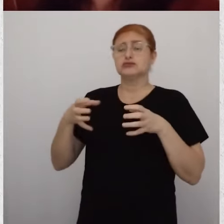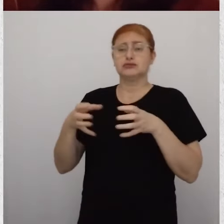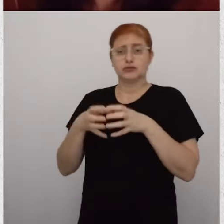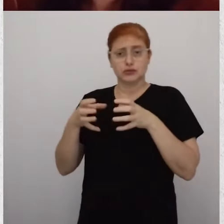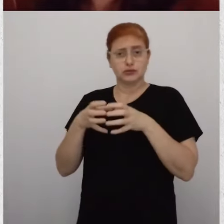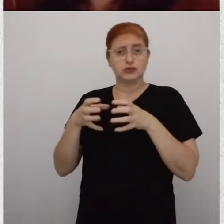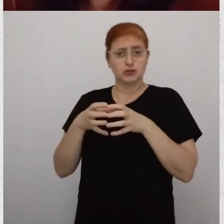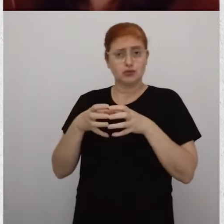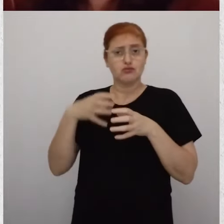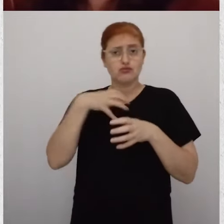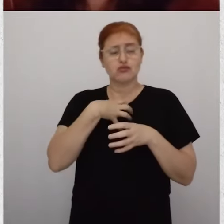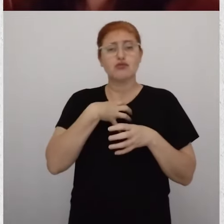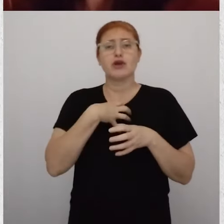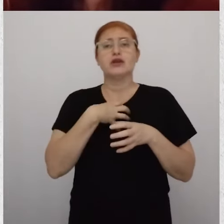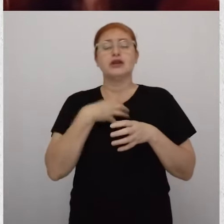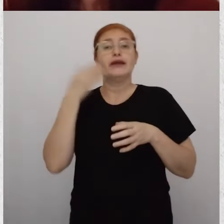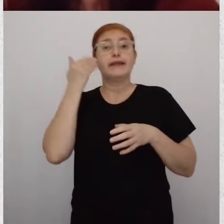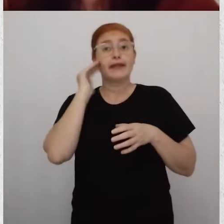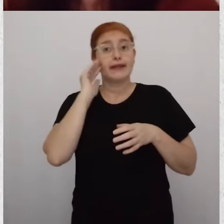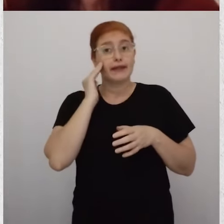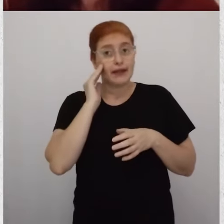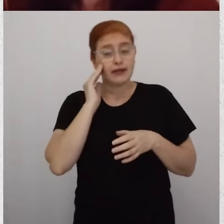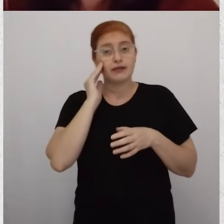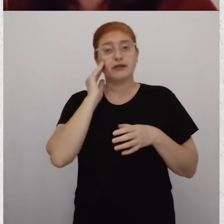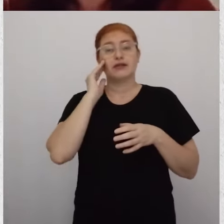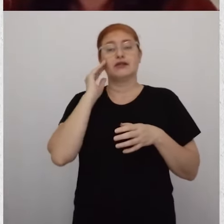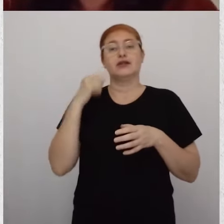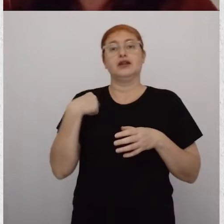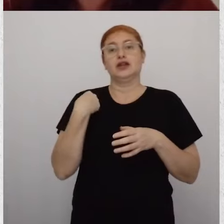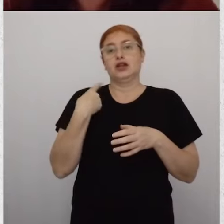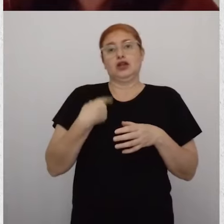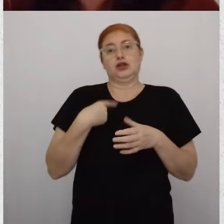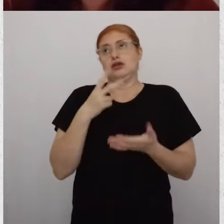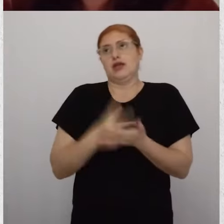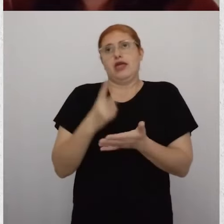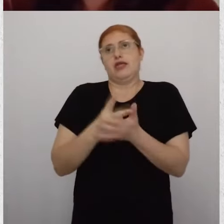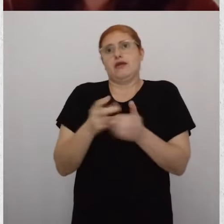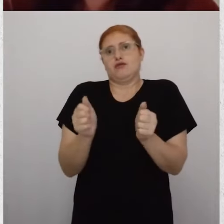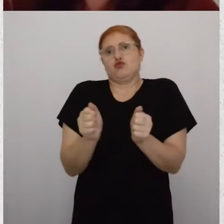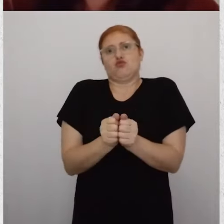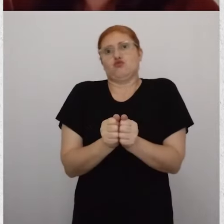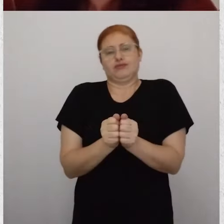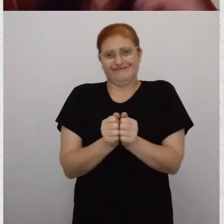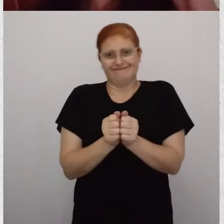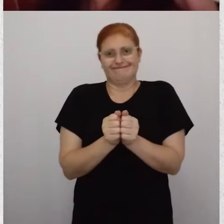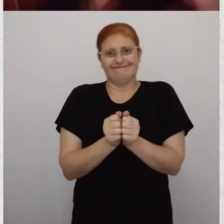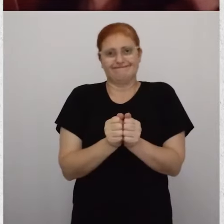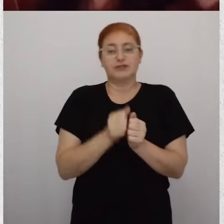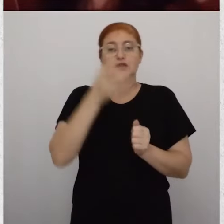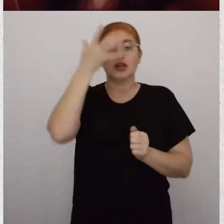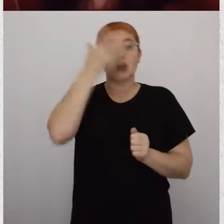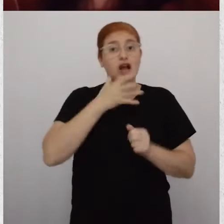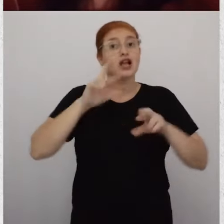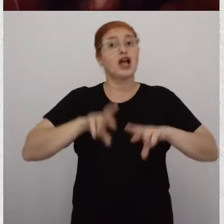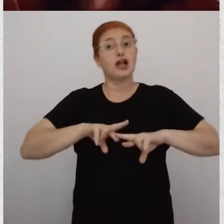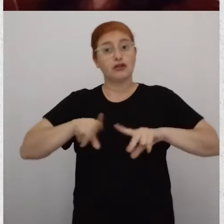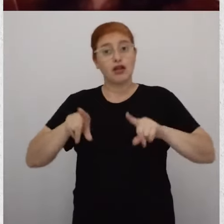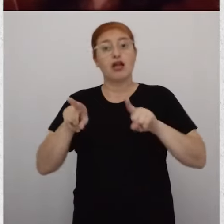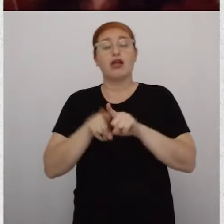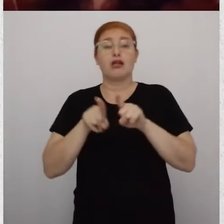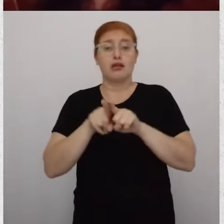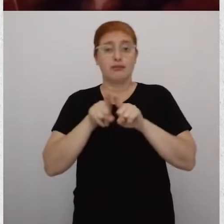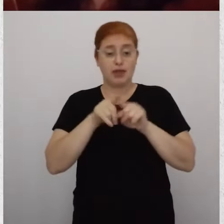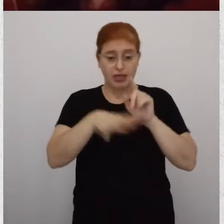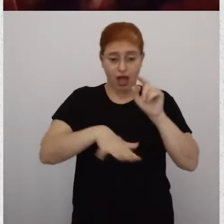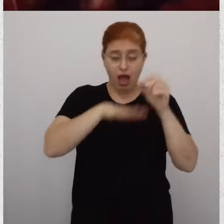apesar disso. E de forma conjunta, entendendo que nem sempre a gente vai estar tão junto assim. Que eu acho que isso é uma diferença também, sabe,